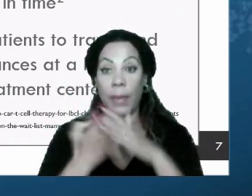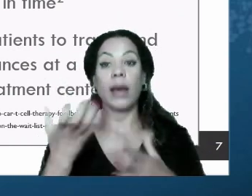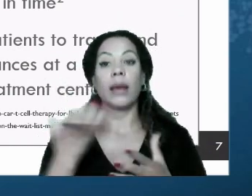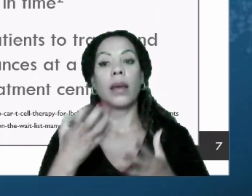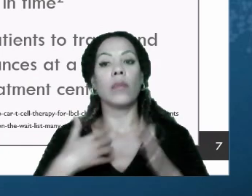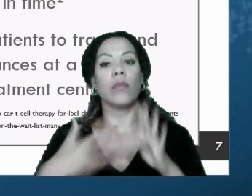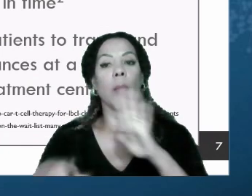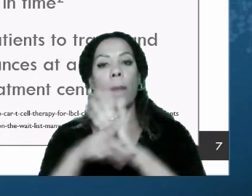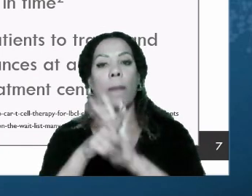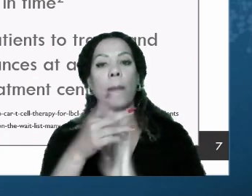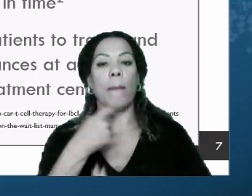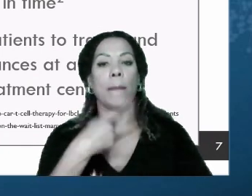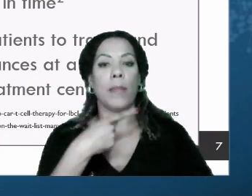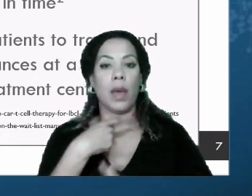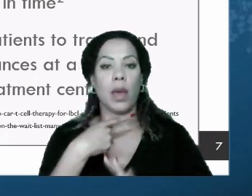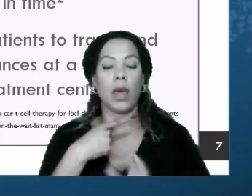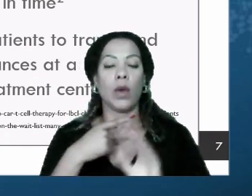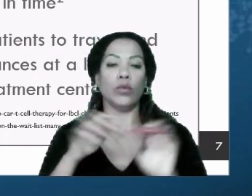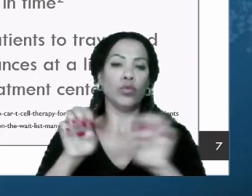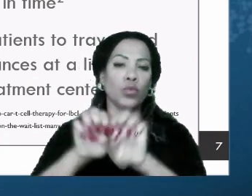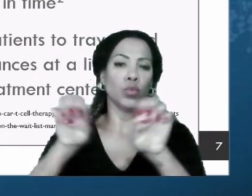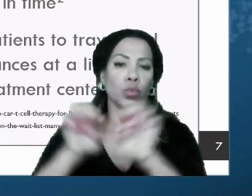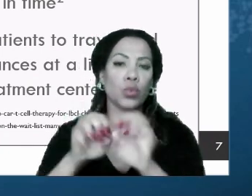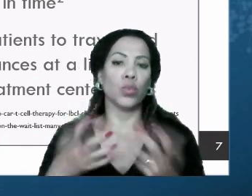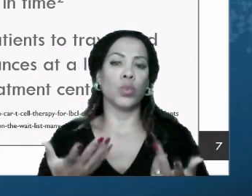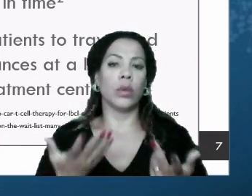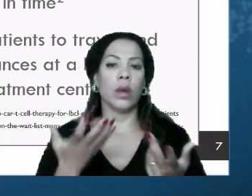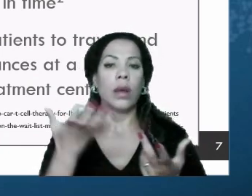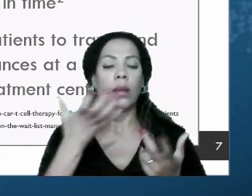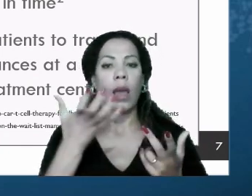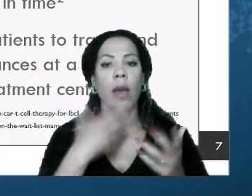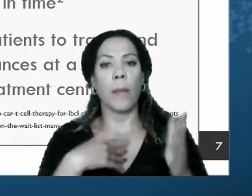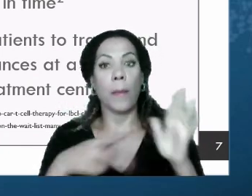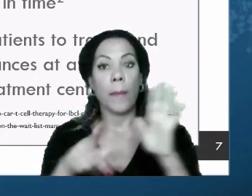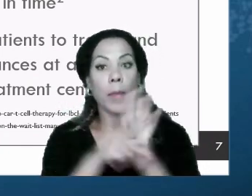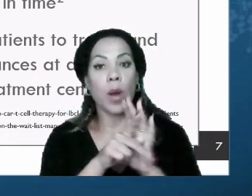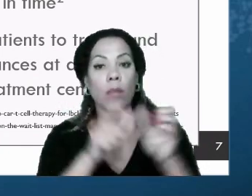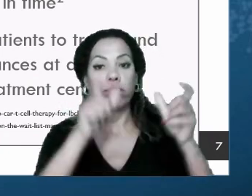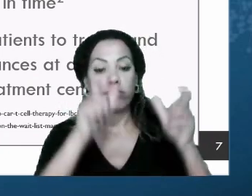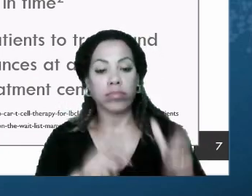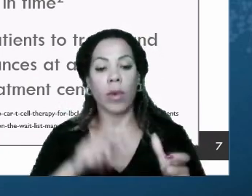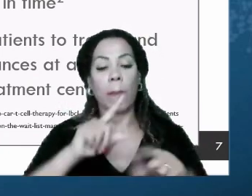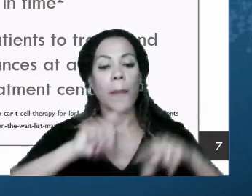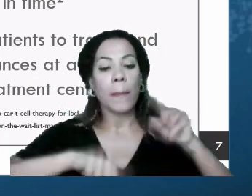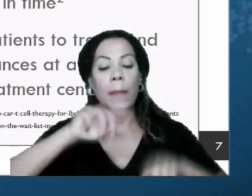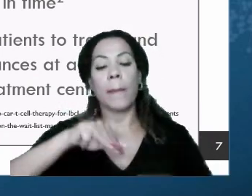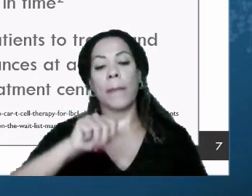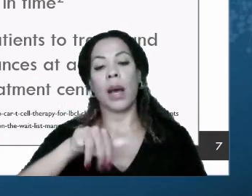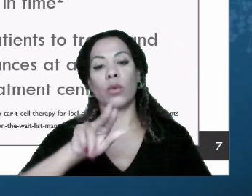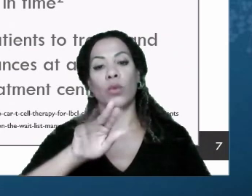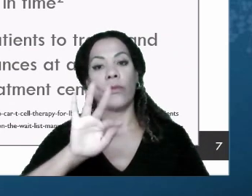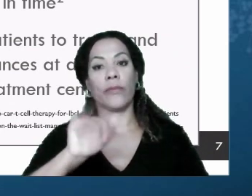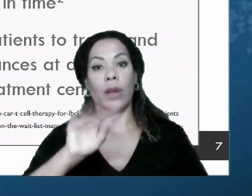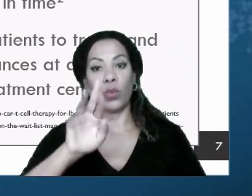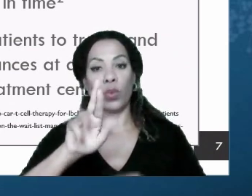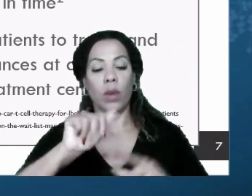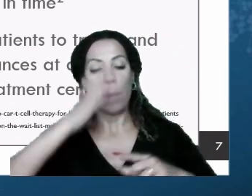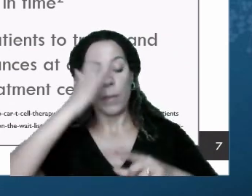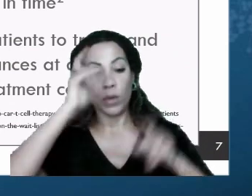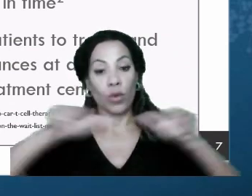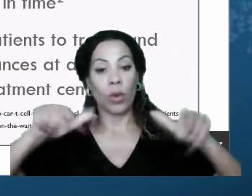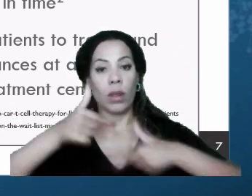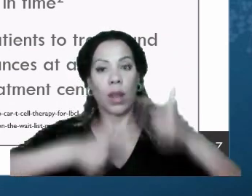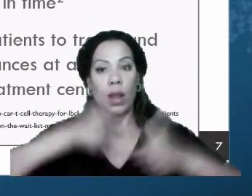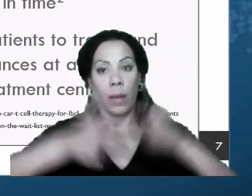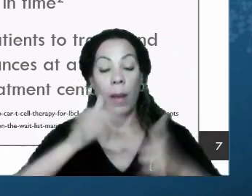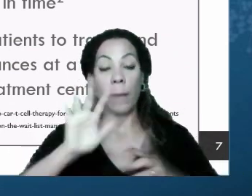própria infraestrutura, a sua própria instalação de manufatura, e os custos de capital são muito